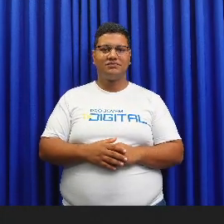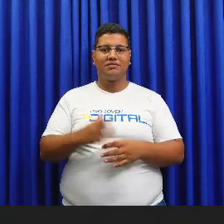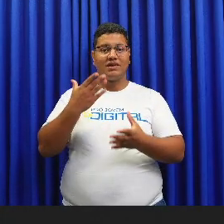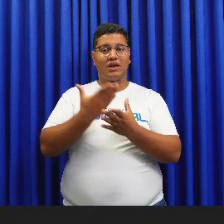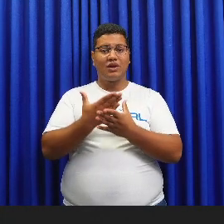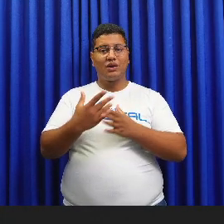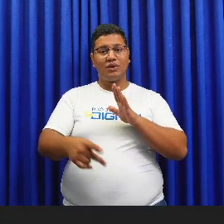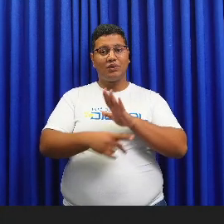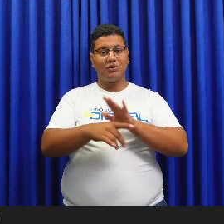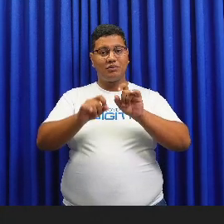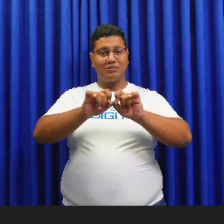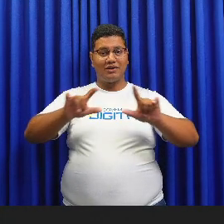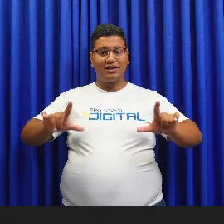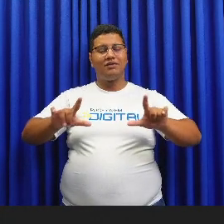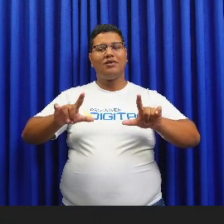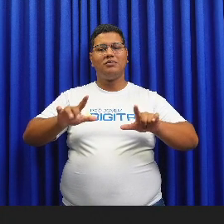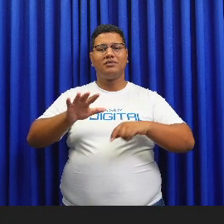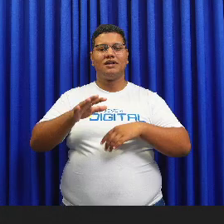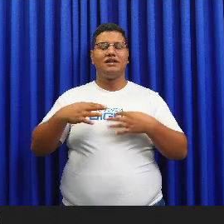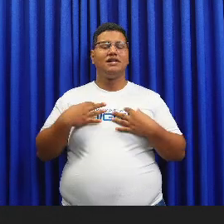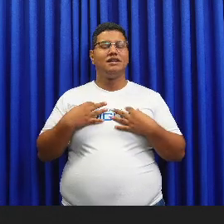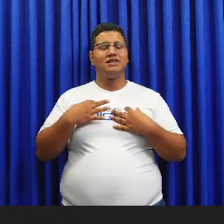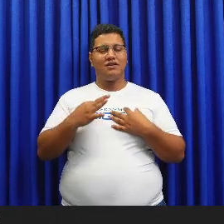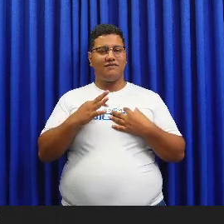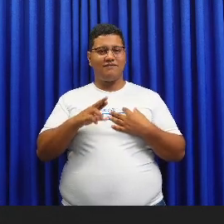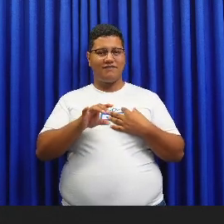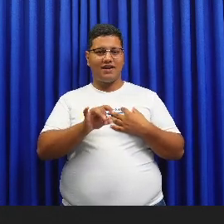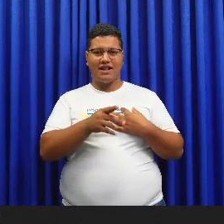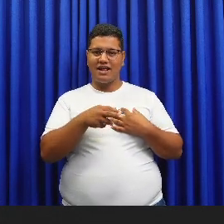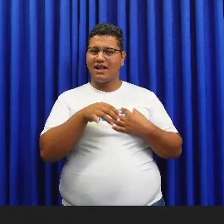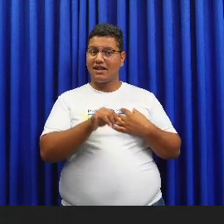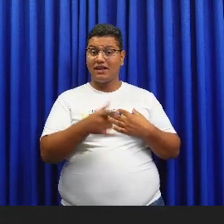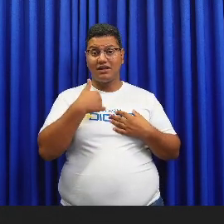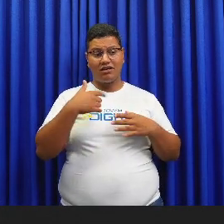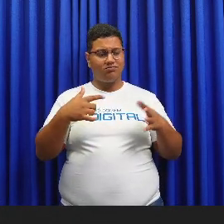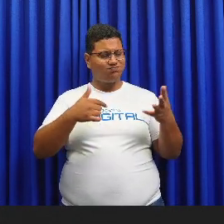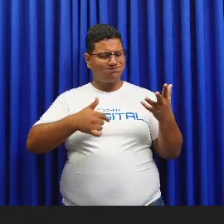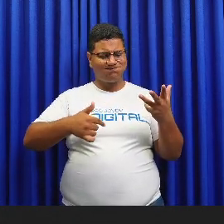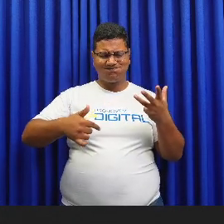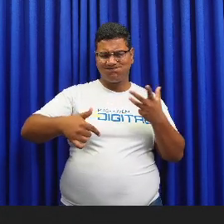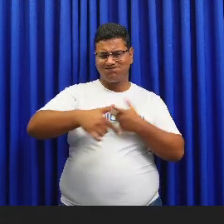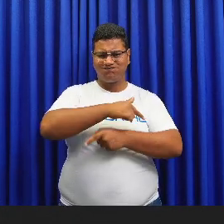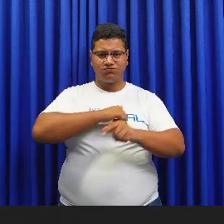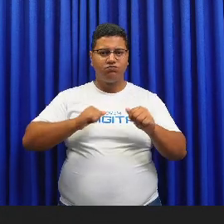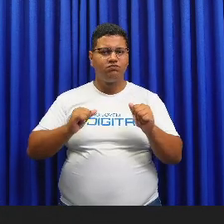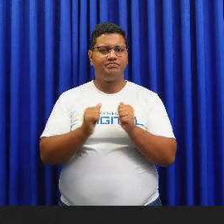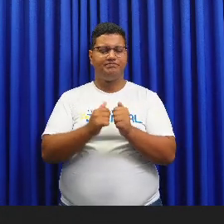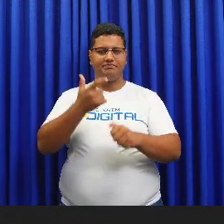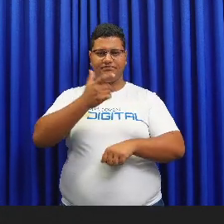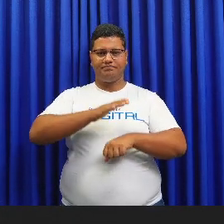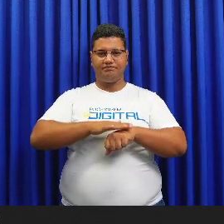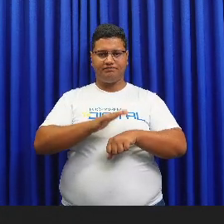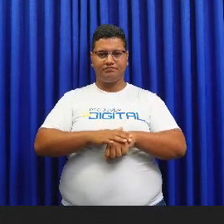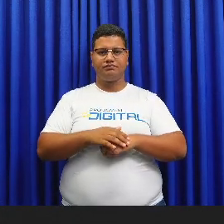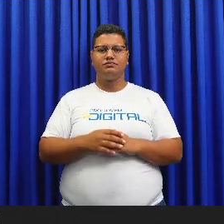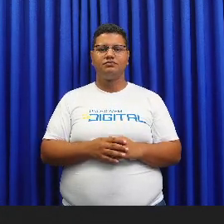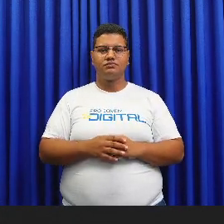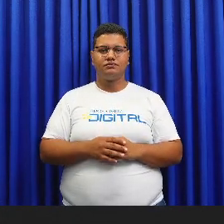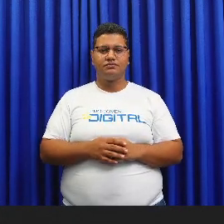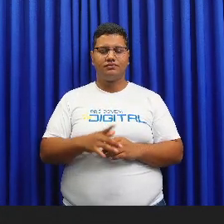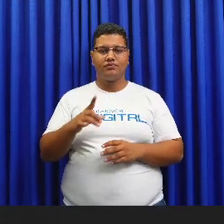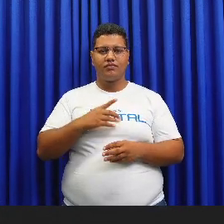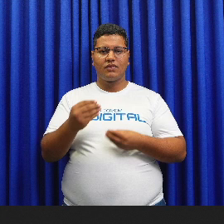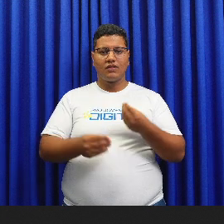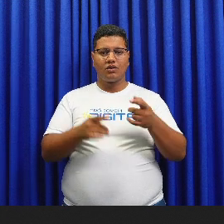aula de plataformas de freelancer, beleza? Ou seja, eu juntei tudo que eu fiz dentro